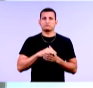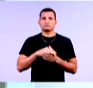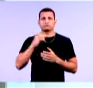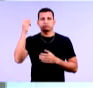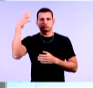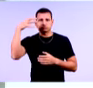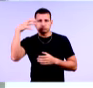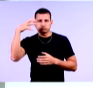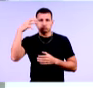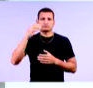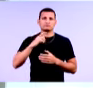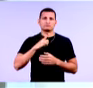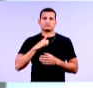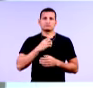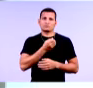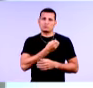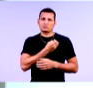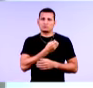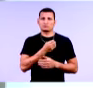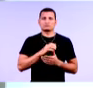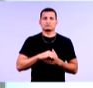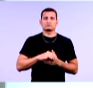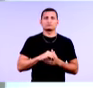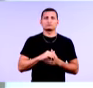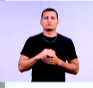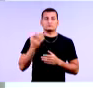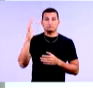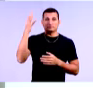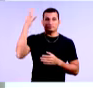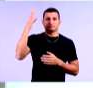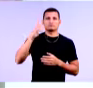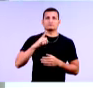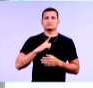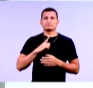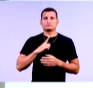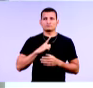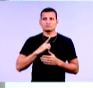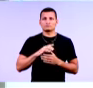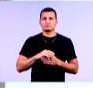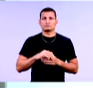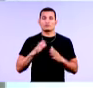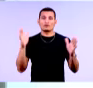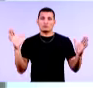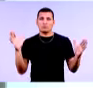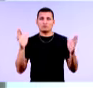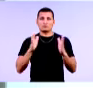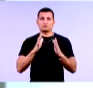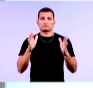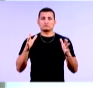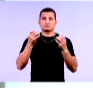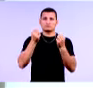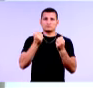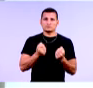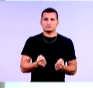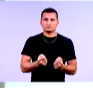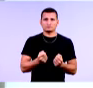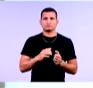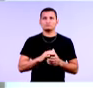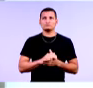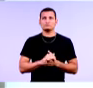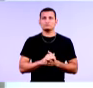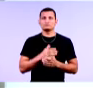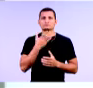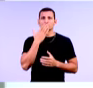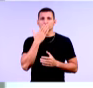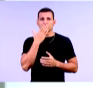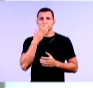uma quantidade de lúmenes, a quantidade de brilho, né? É algo que tem o tamanho, o peso, o